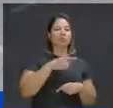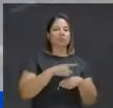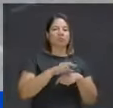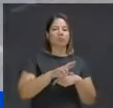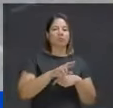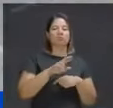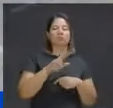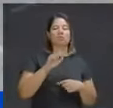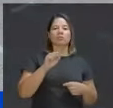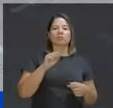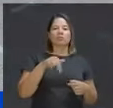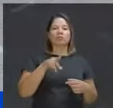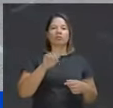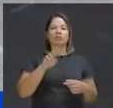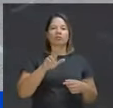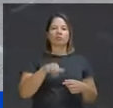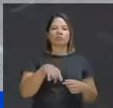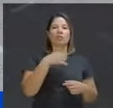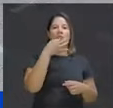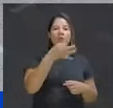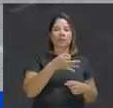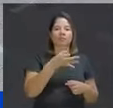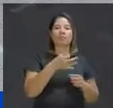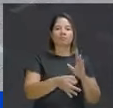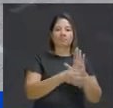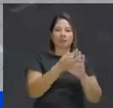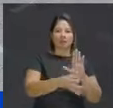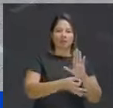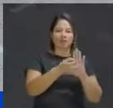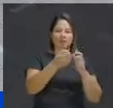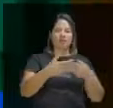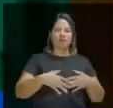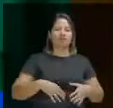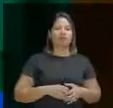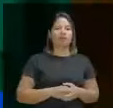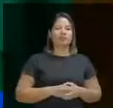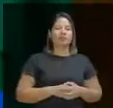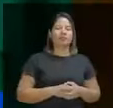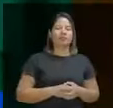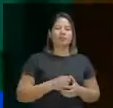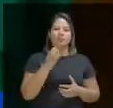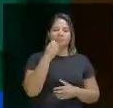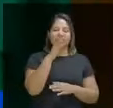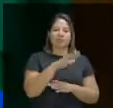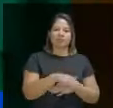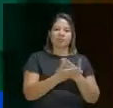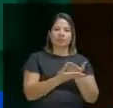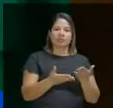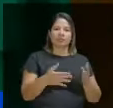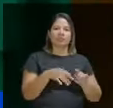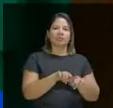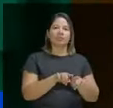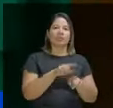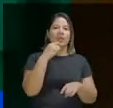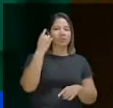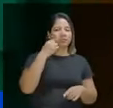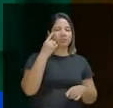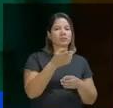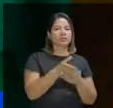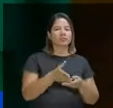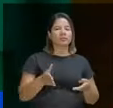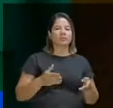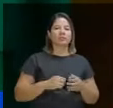para o parecer. Boa tarde, presidente, excelentíssimos senhores julgadores, nobres advogados aqui presentes. No caso